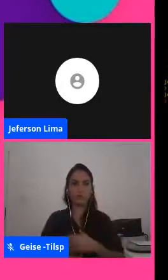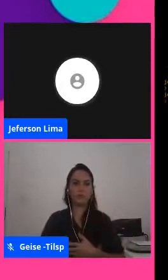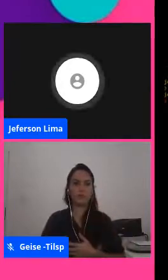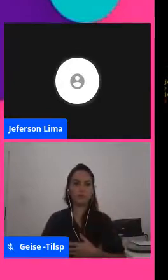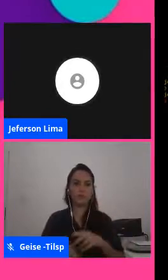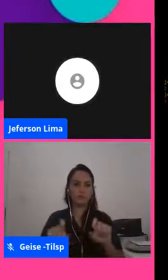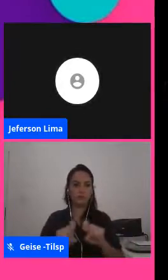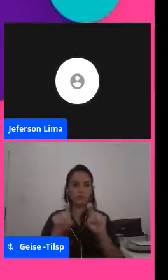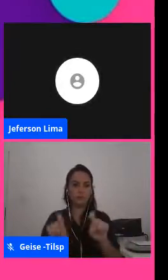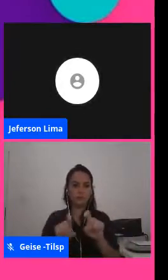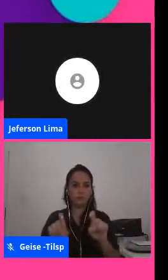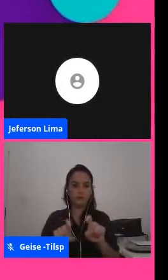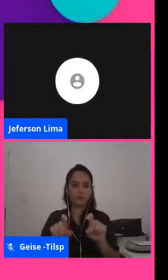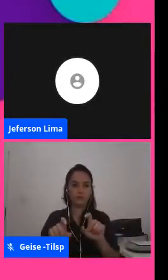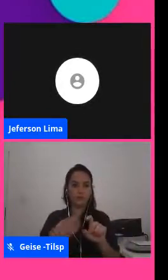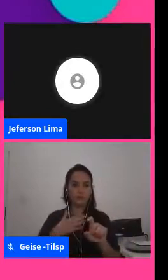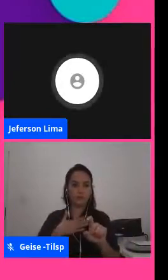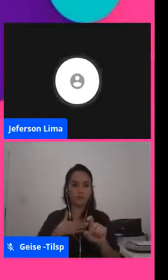Pronto.